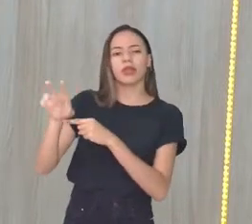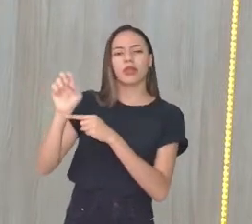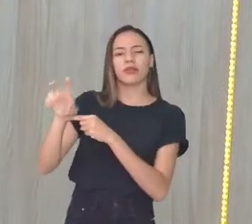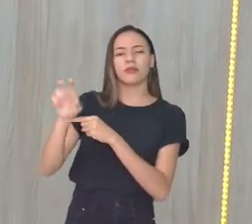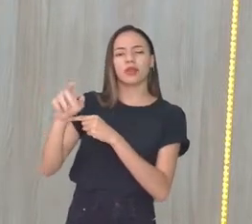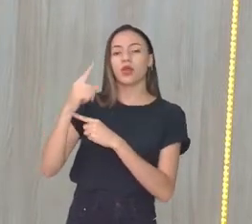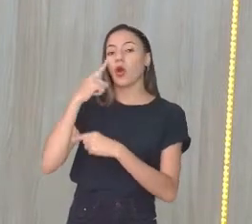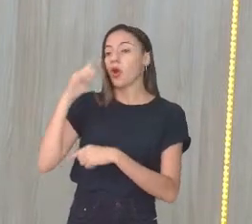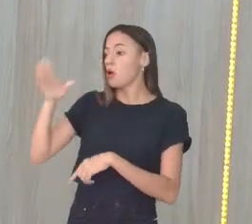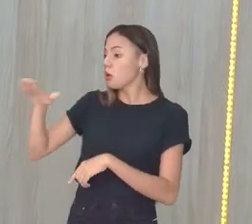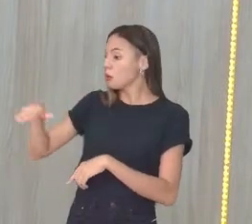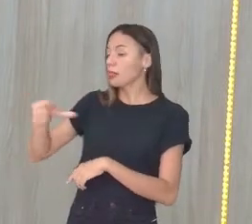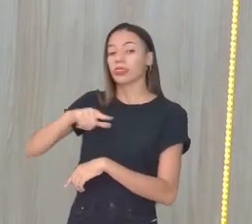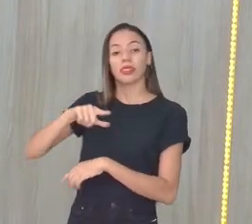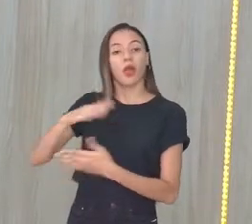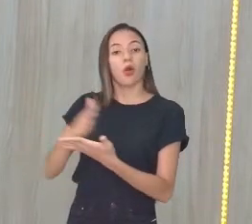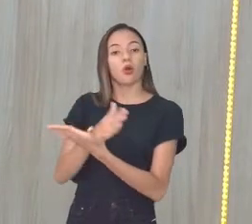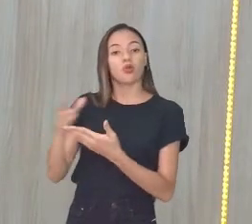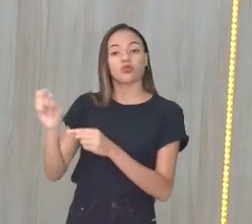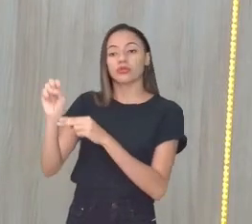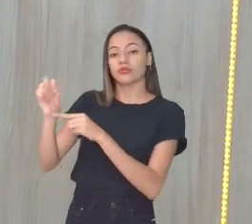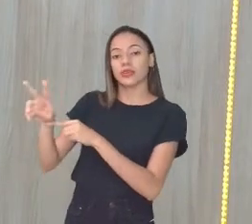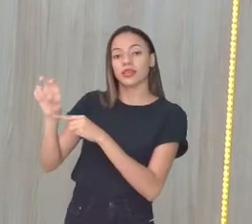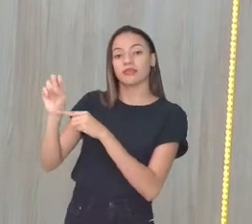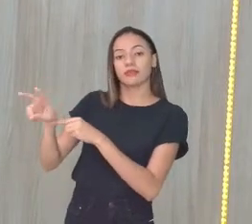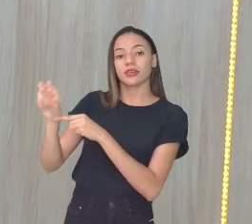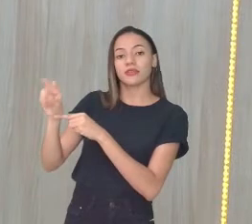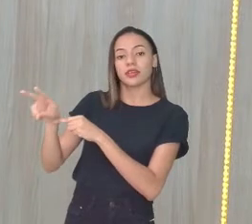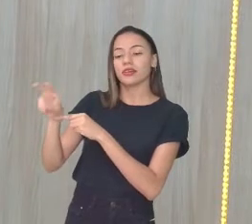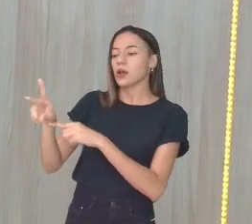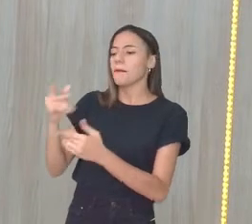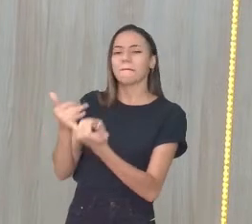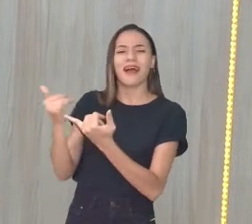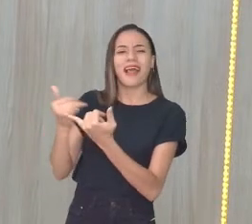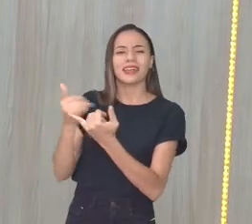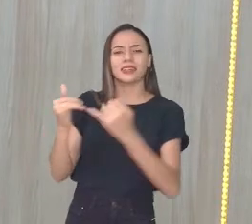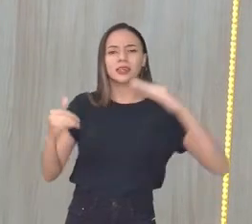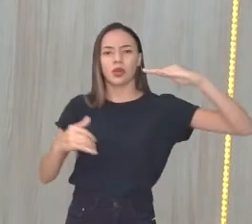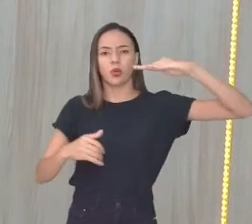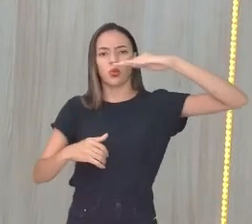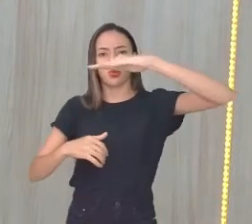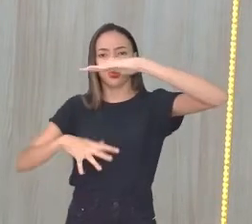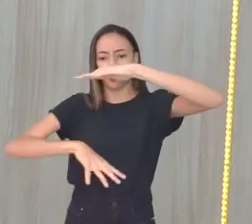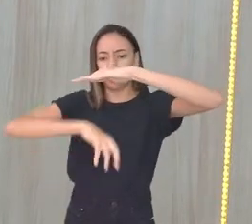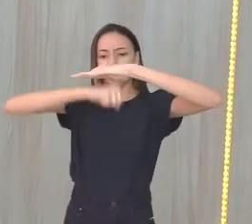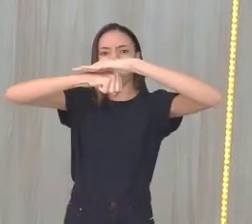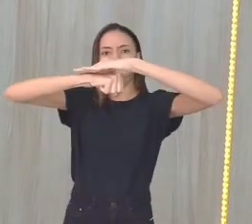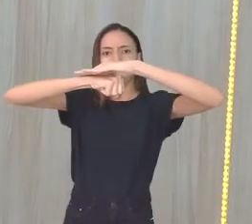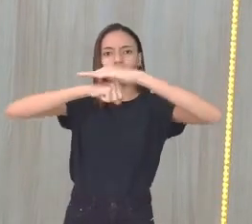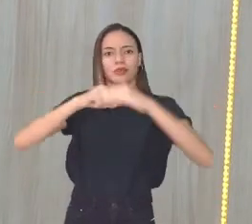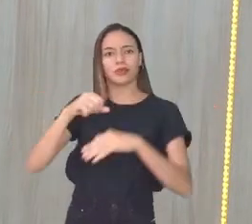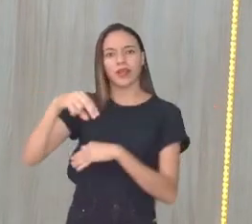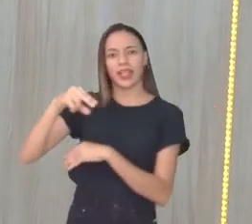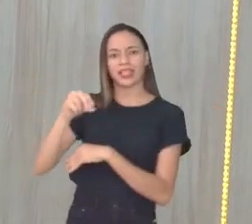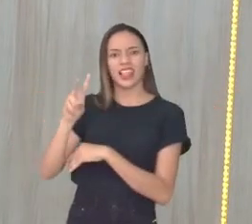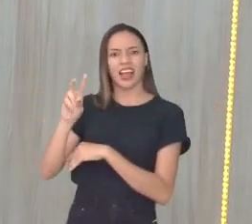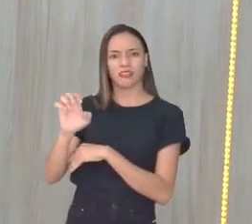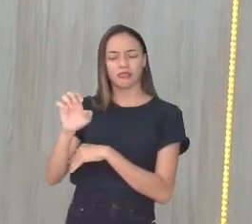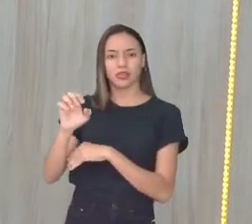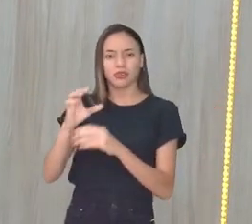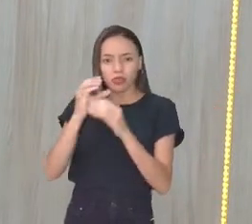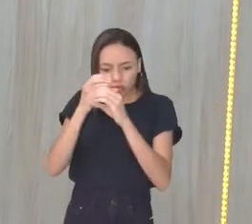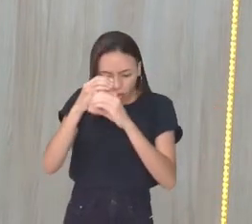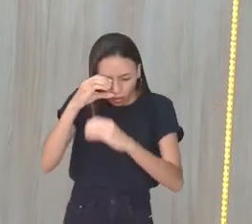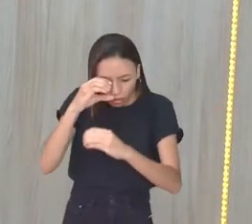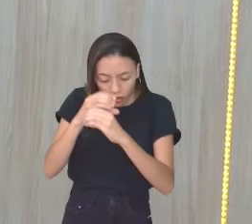Vanessa, tem vírus que parece uma nave espacial. Você olha no microscópio. Coisa mais linda